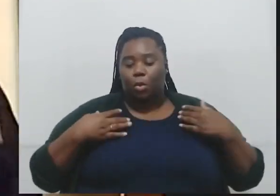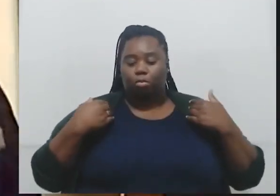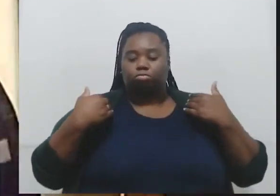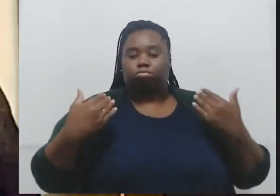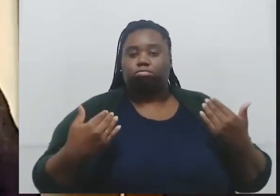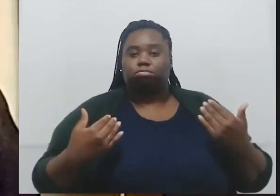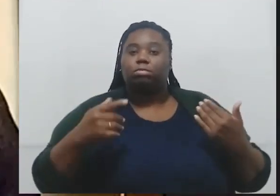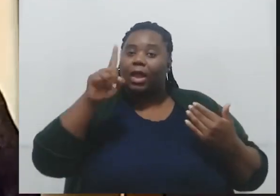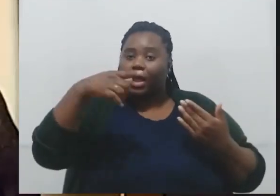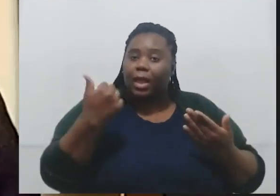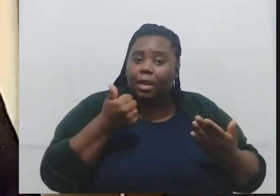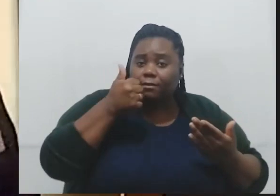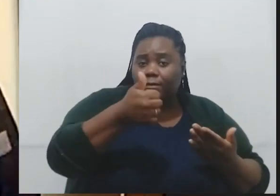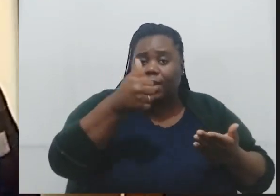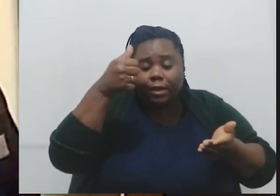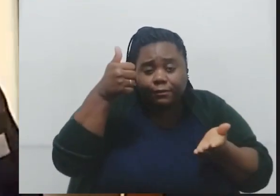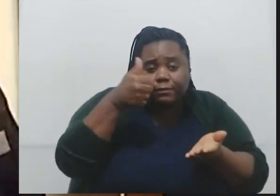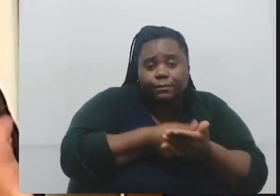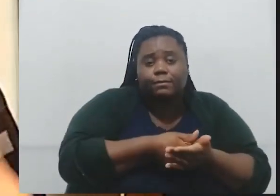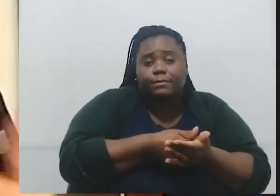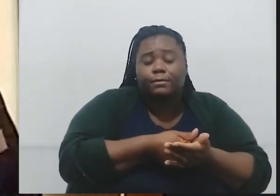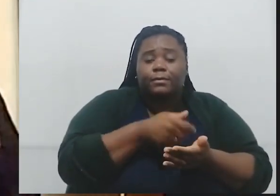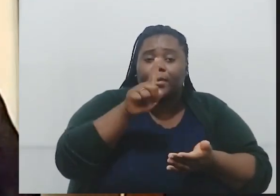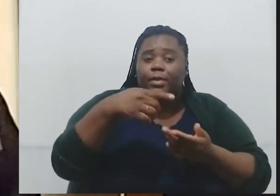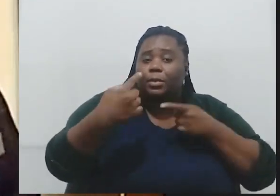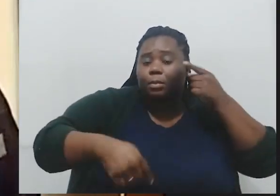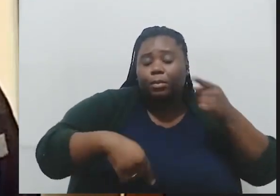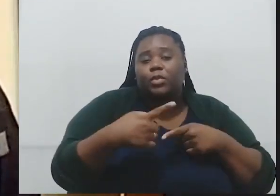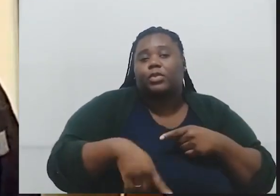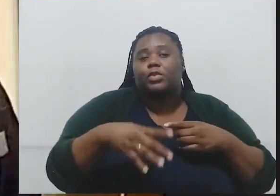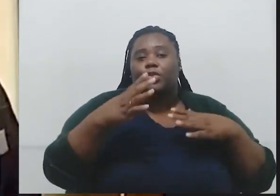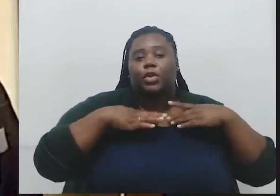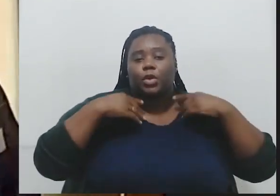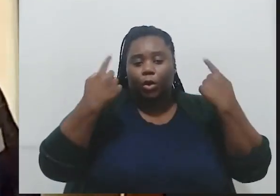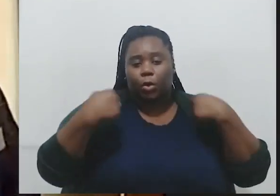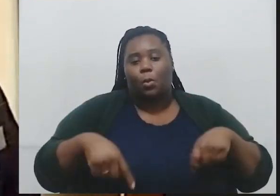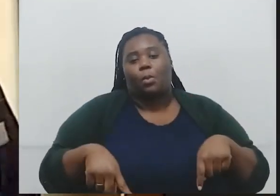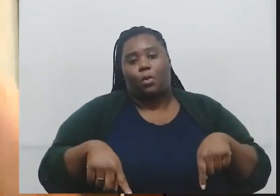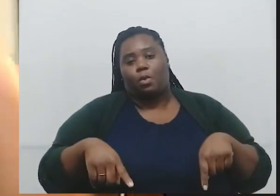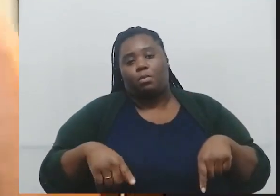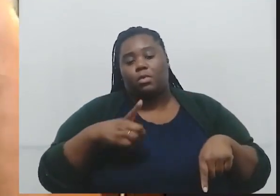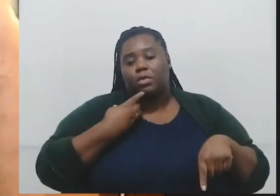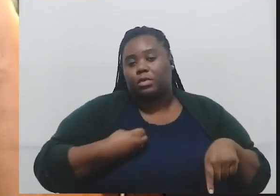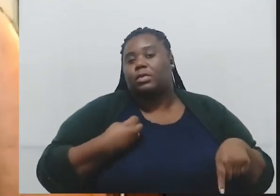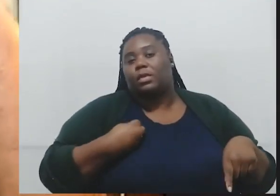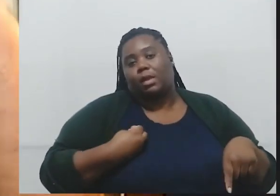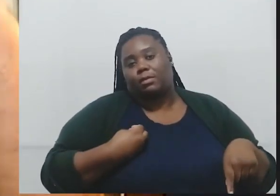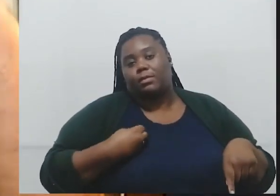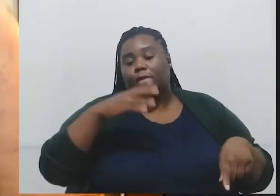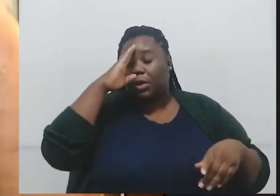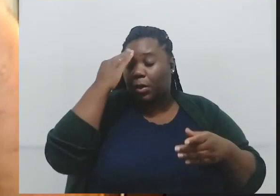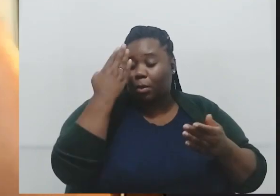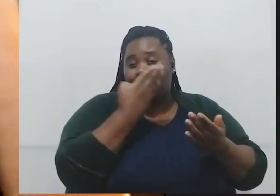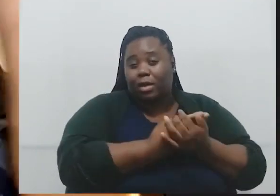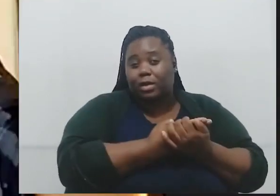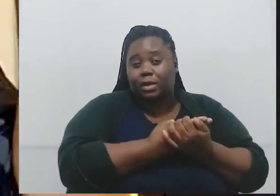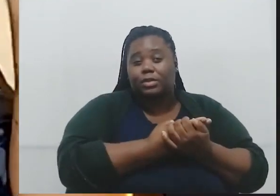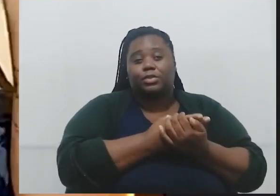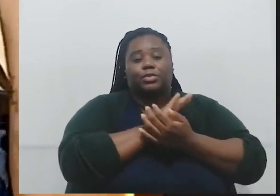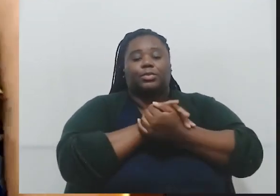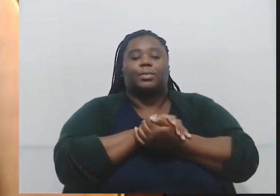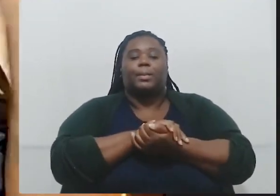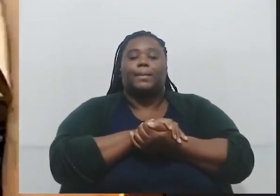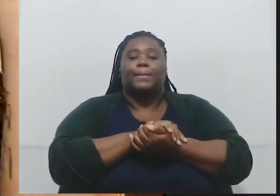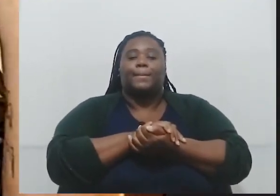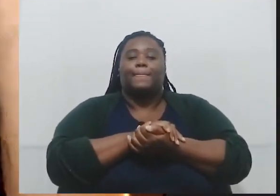corpo está em cena. E eu acredito muito nisso, assim, nas possibilidades que a gente tem mínimas, né, é uma possibilidade que a gente potencializa,